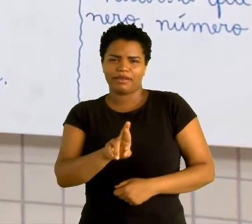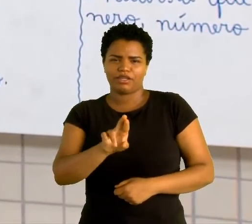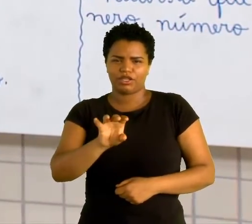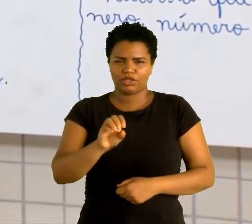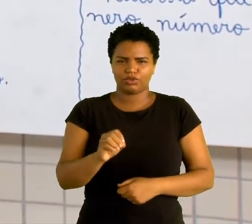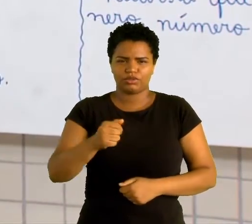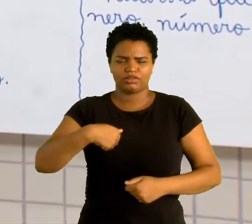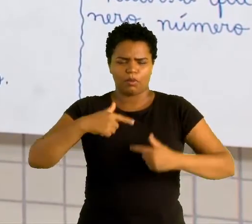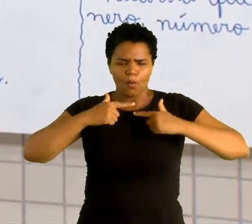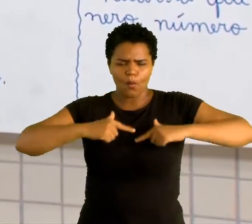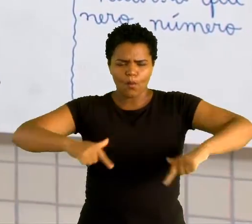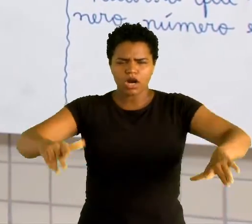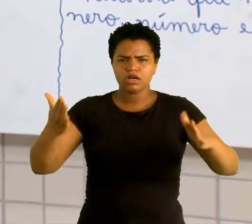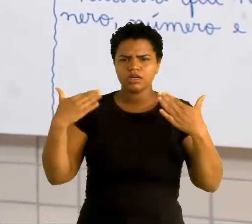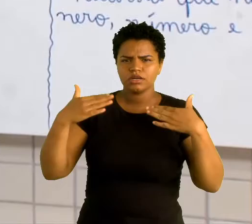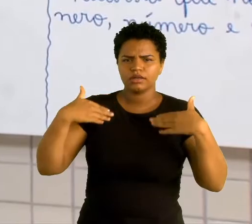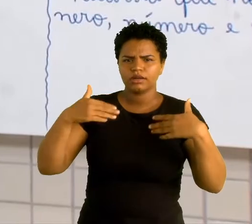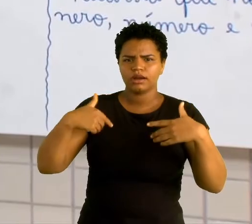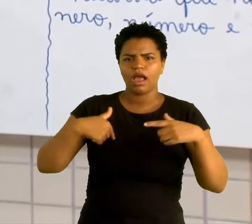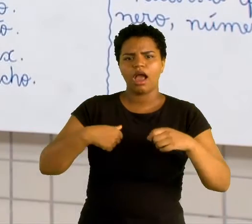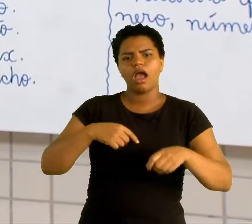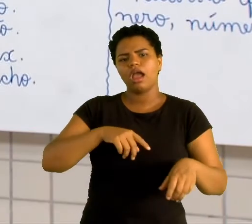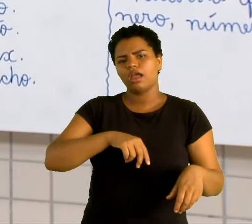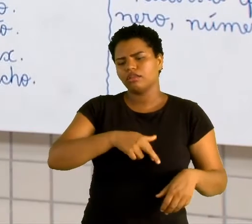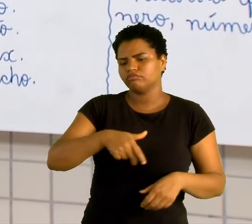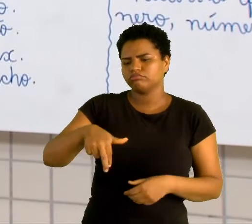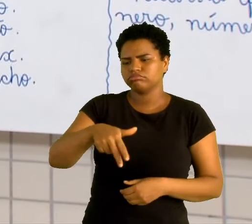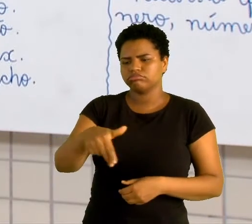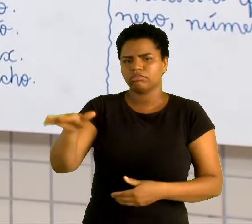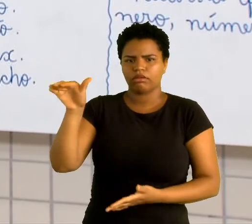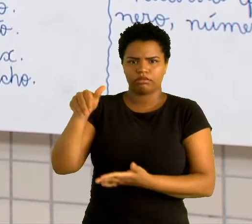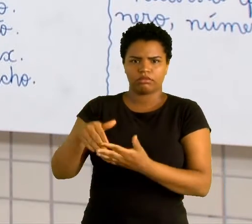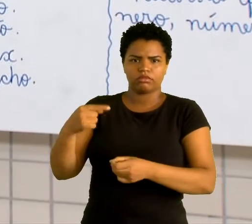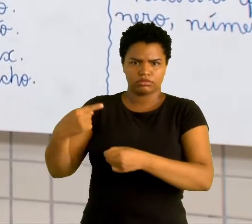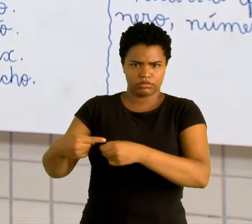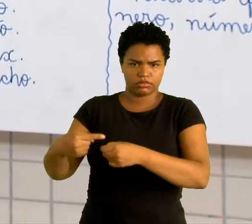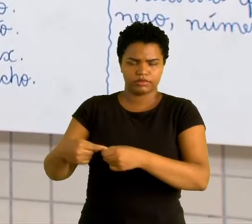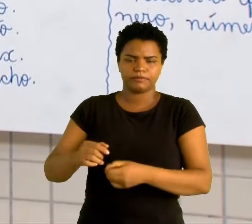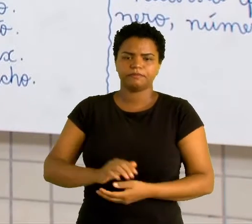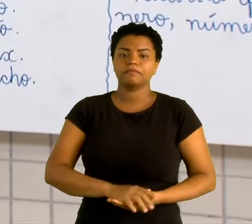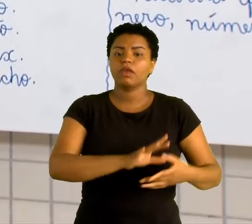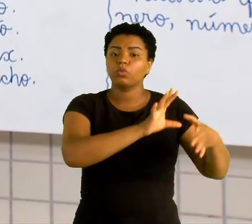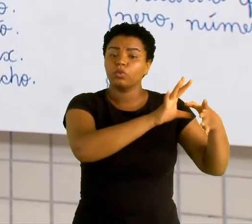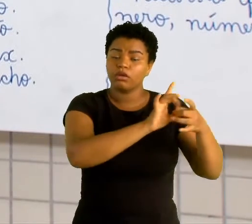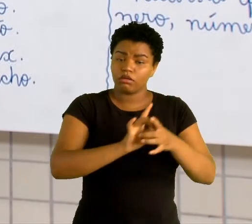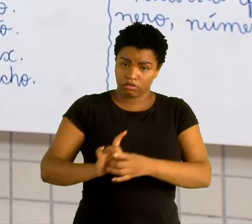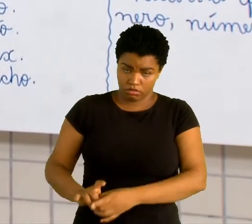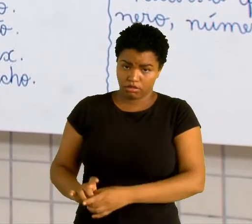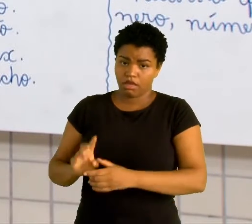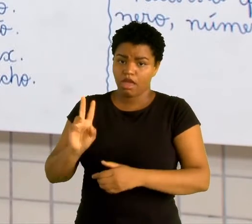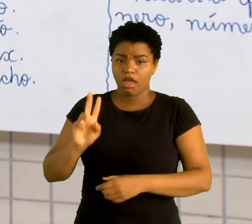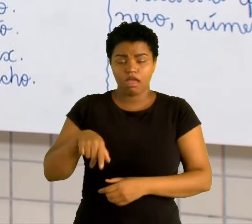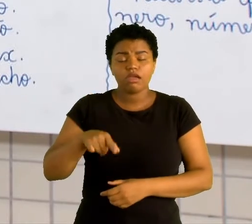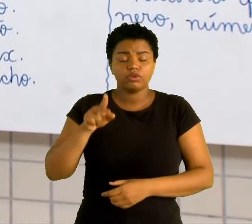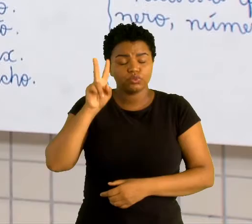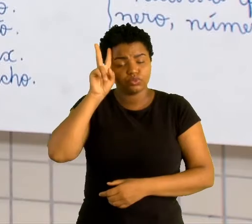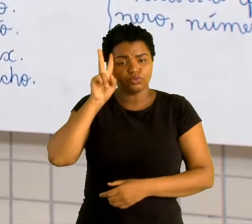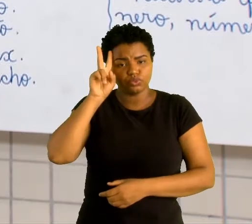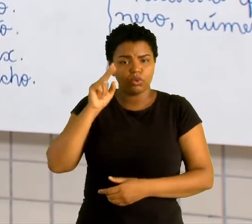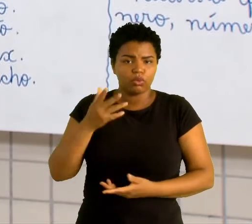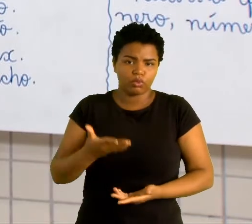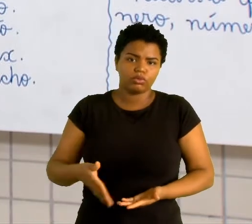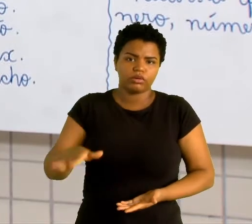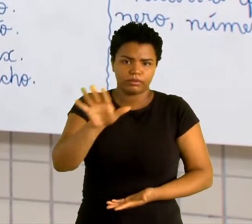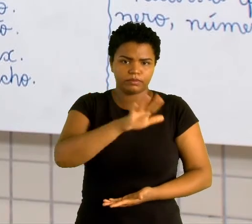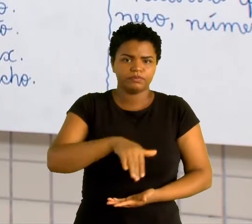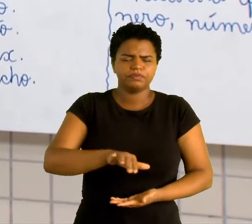no deserto e de repente ele foi para a cidade. O enredo é a história em si. Então, tudo